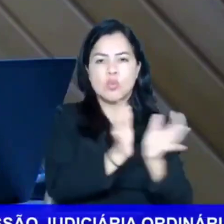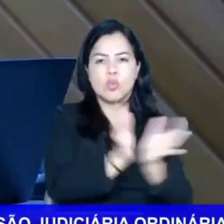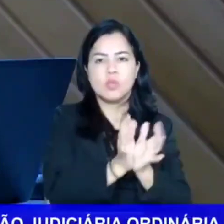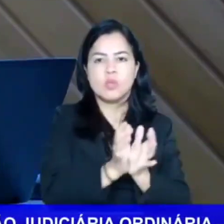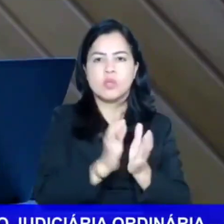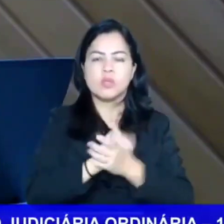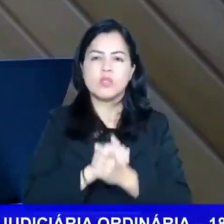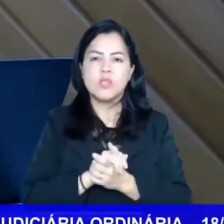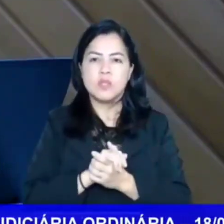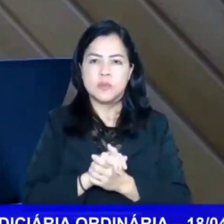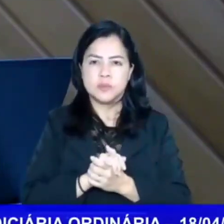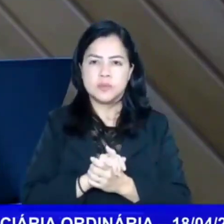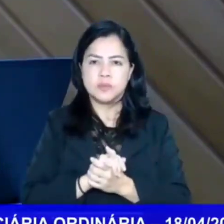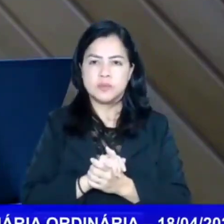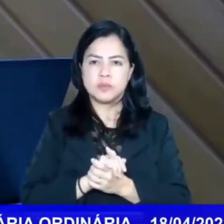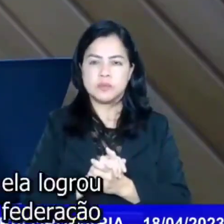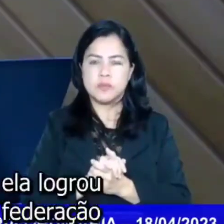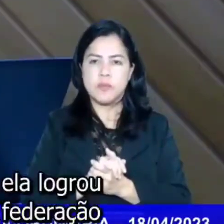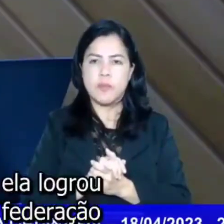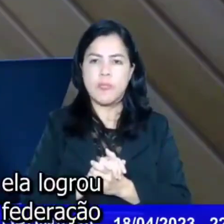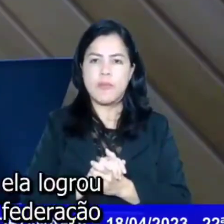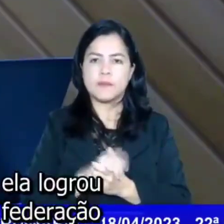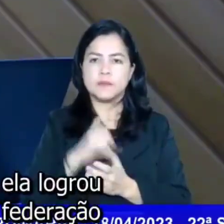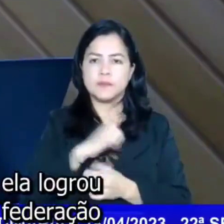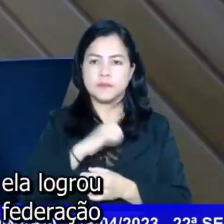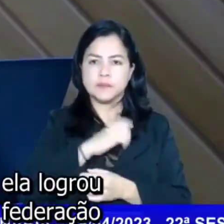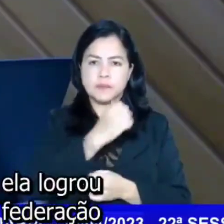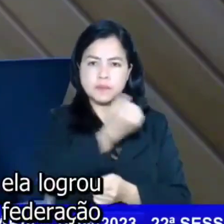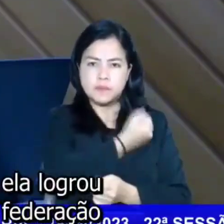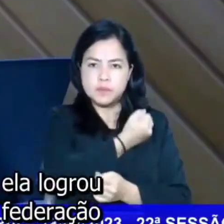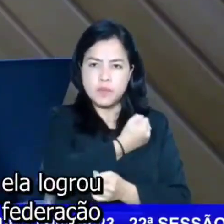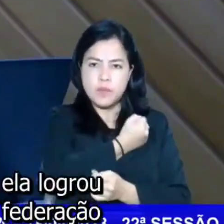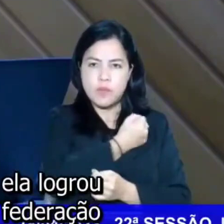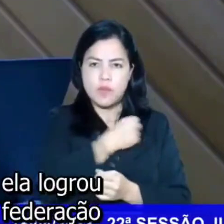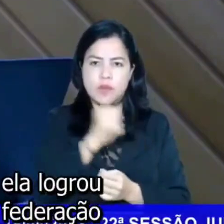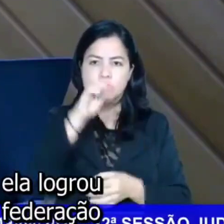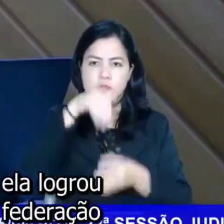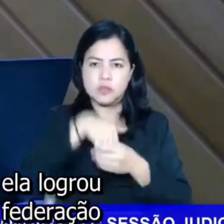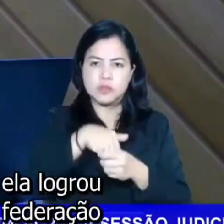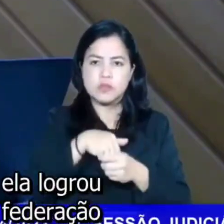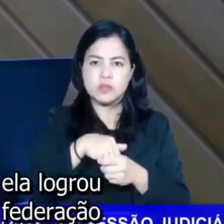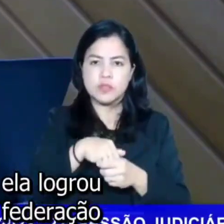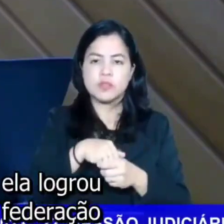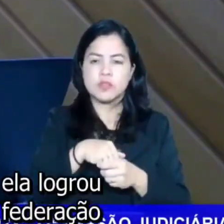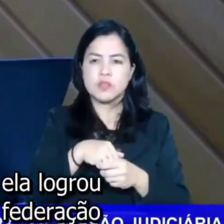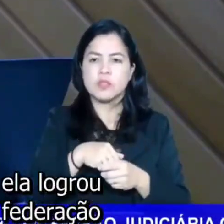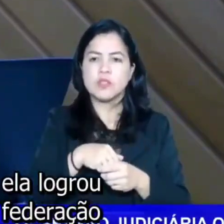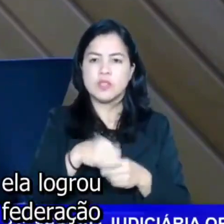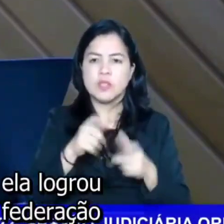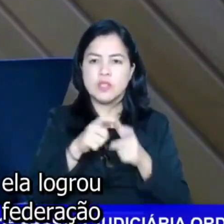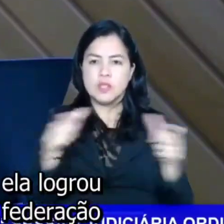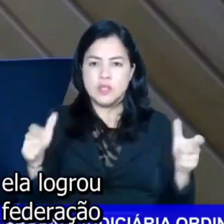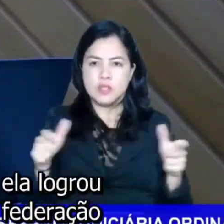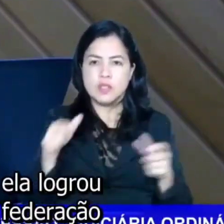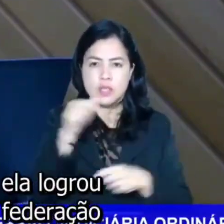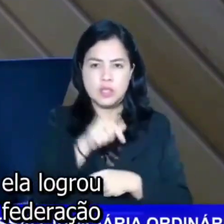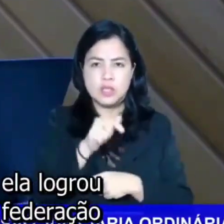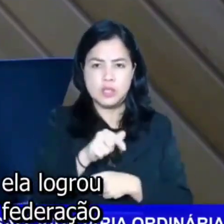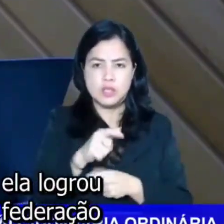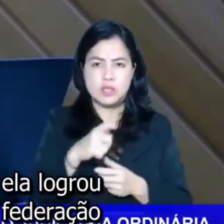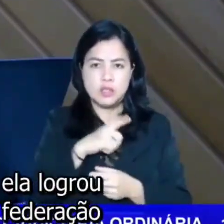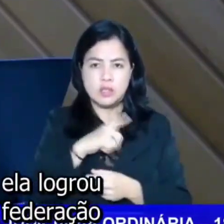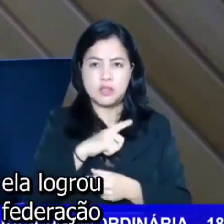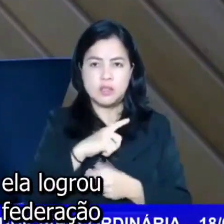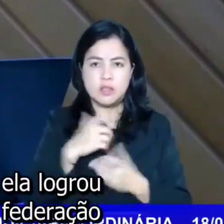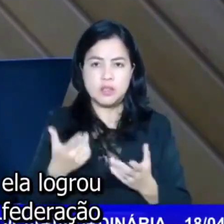sem haver um número de votos expressivos na legenda. E ela logrou